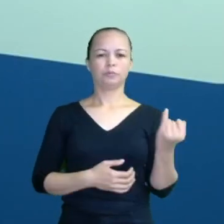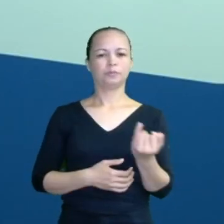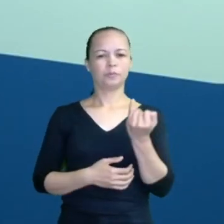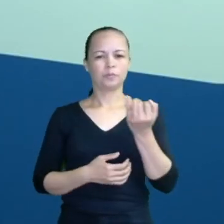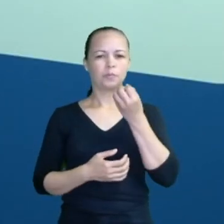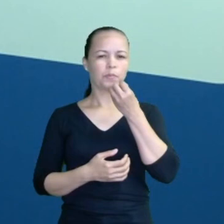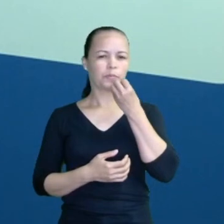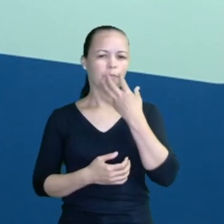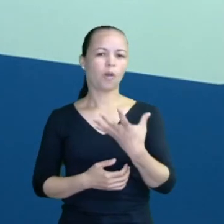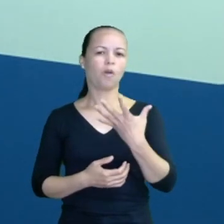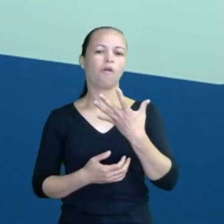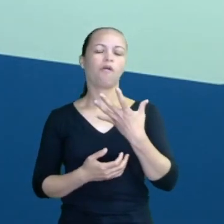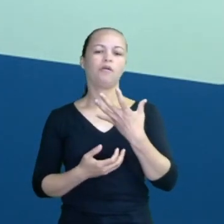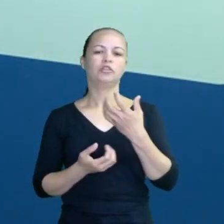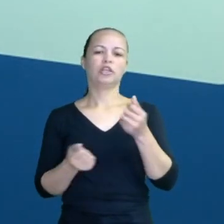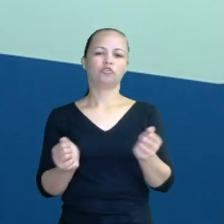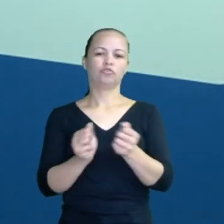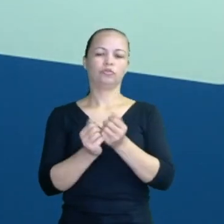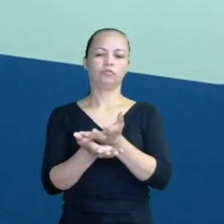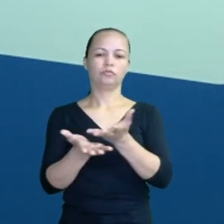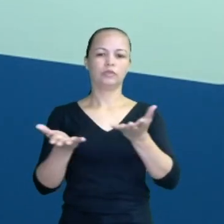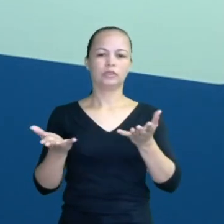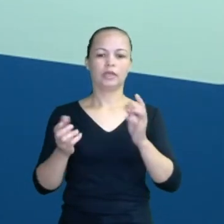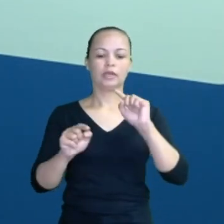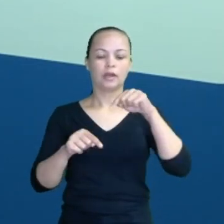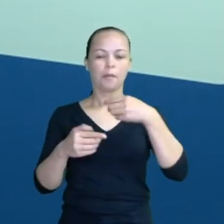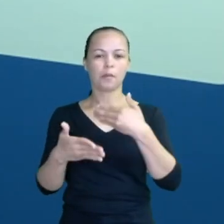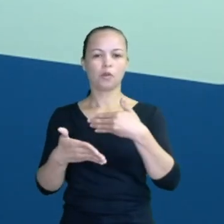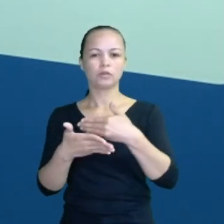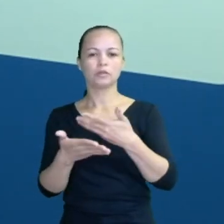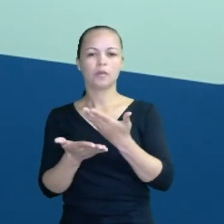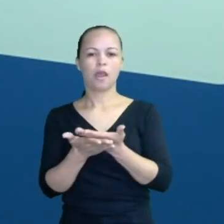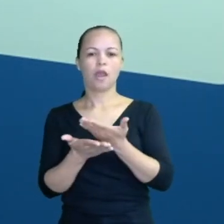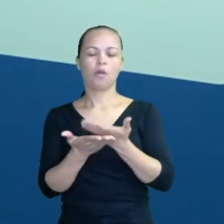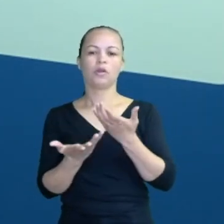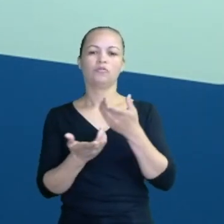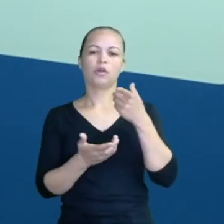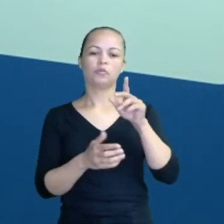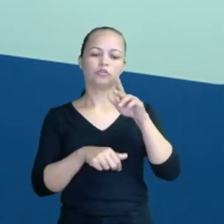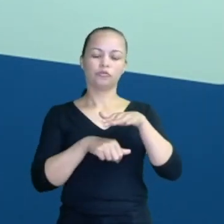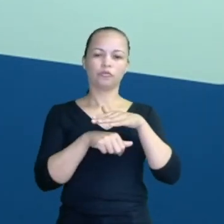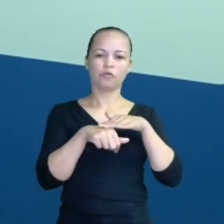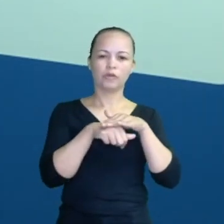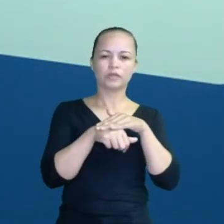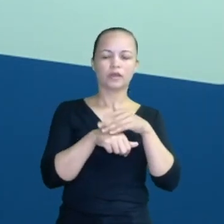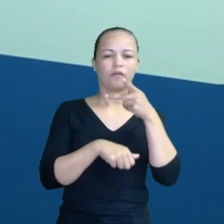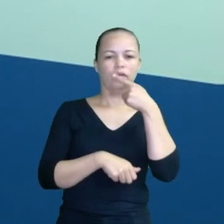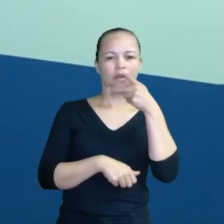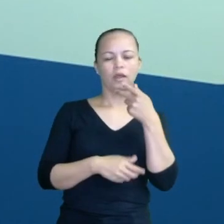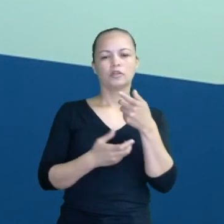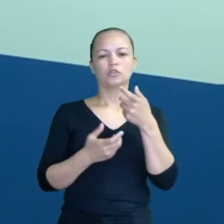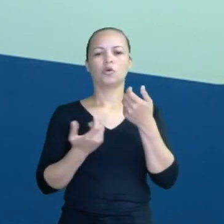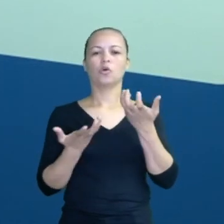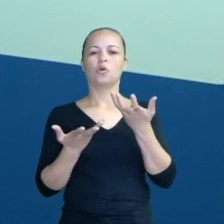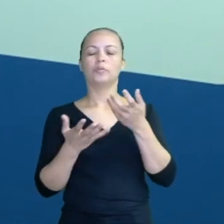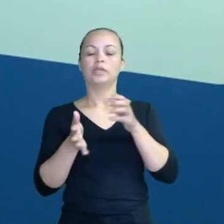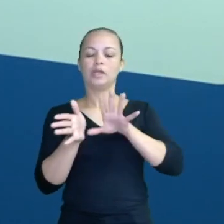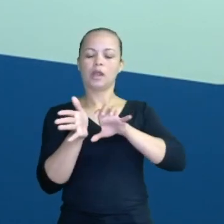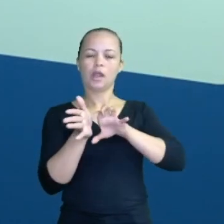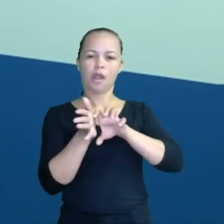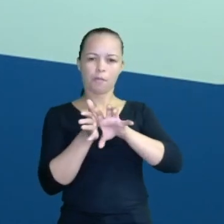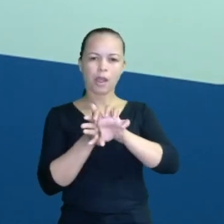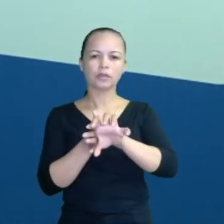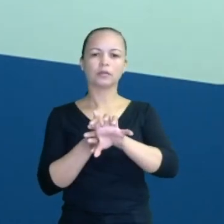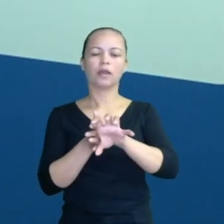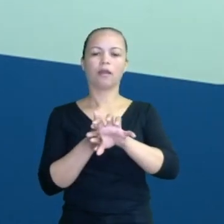estar com vocês, né? Na próxima aula nós iremos falar de outro micro-organismo, tá certo? Que são as bactérias.